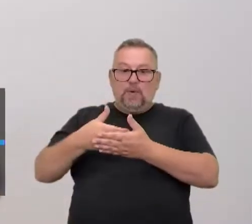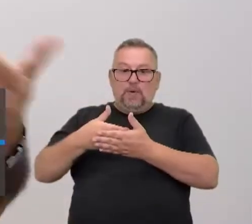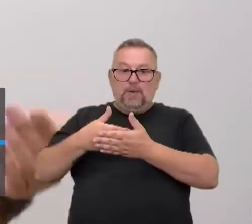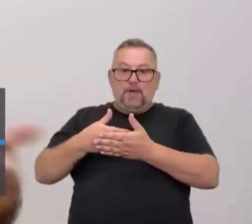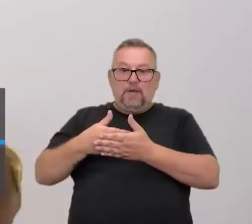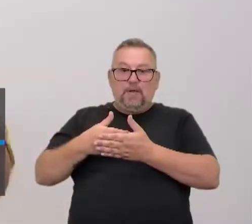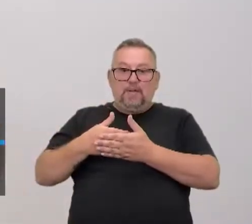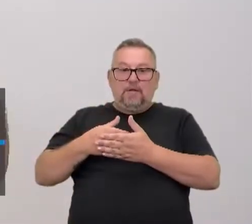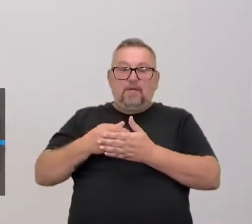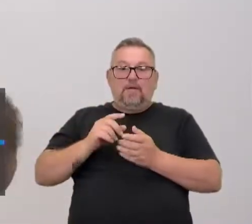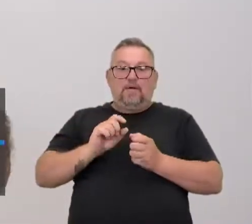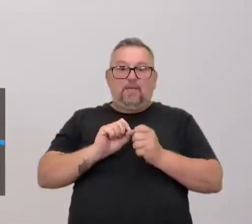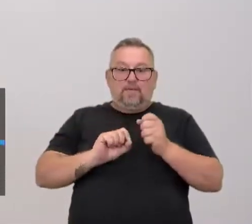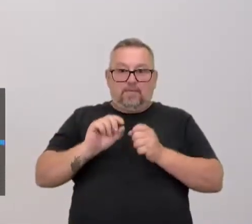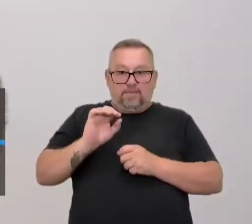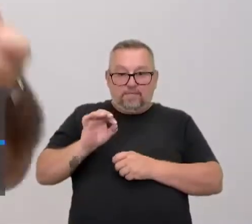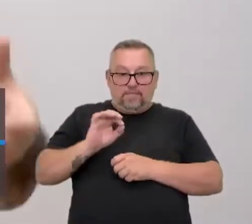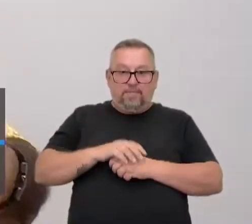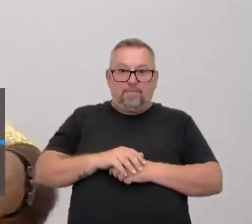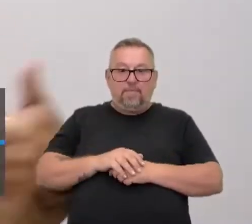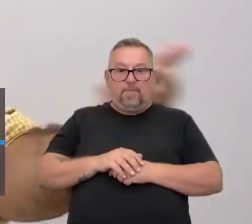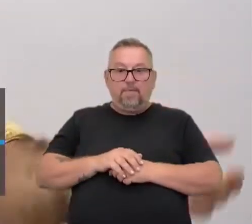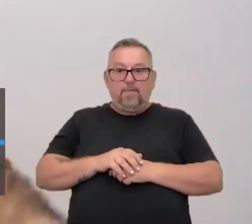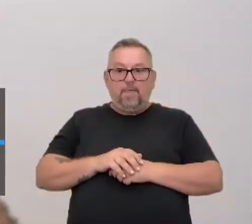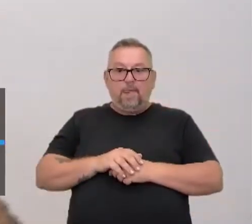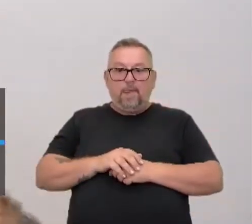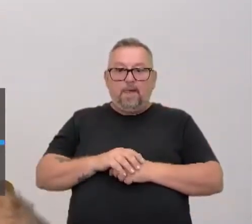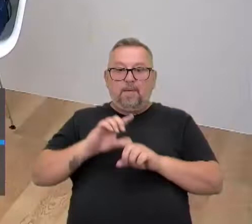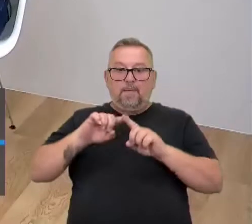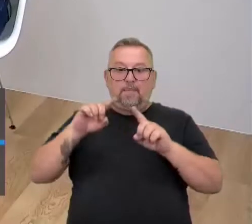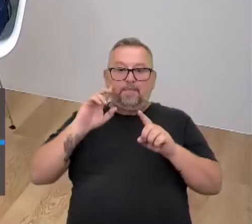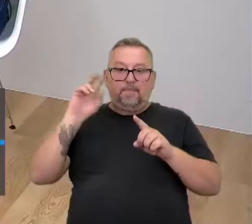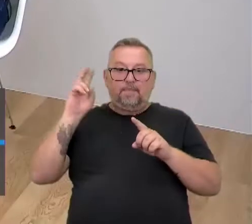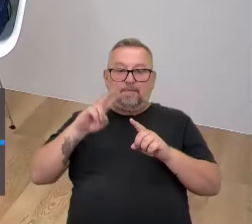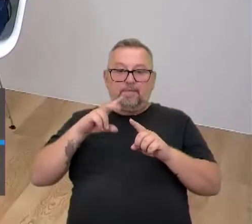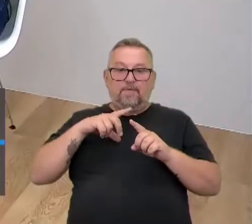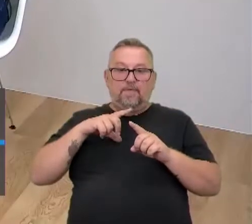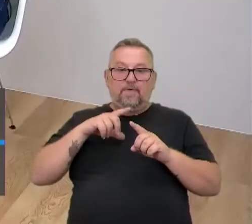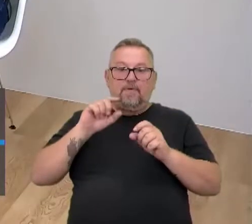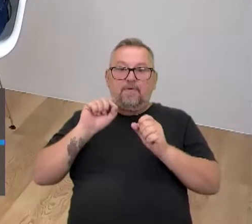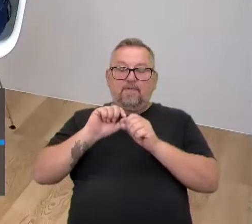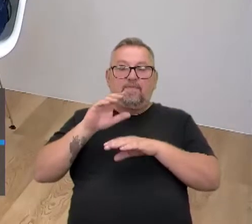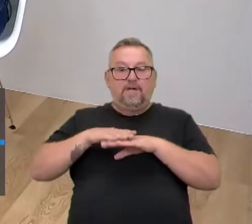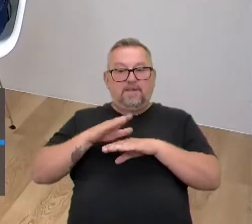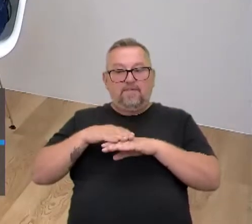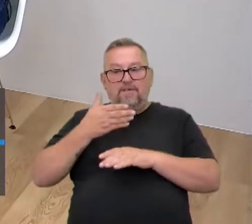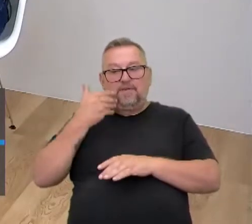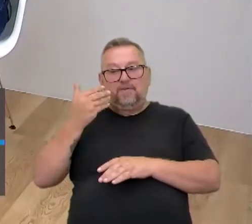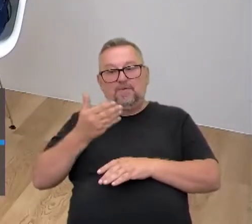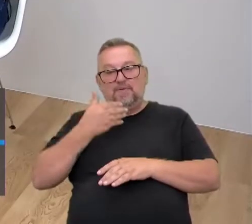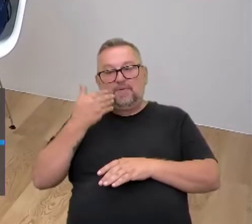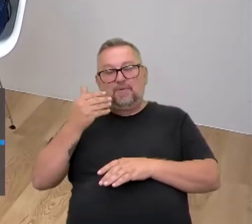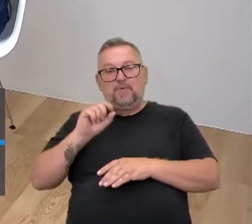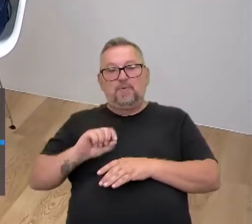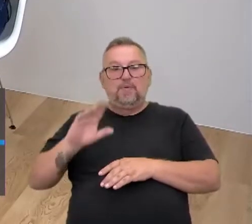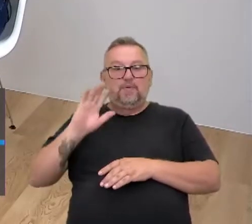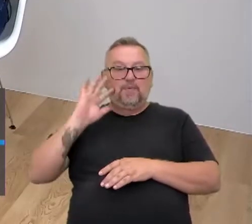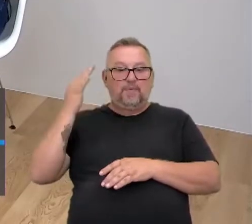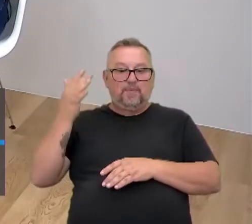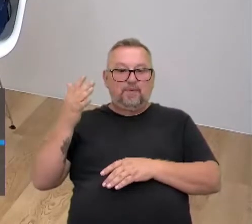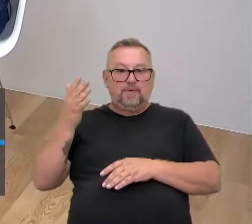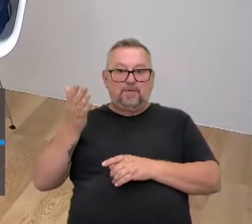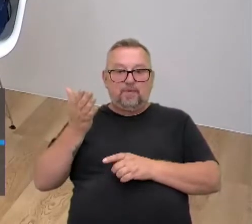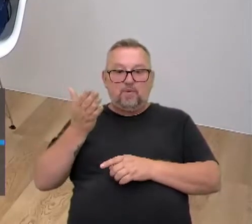ficou relativamente, é claro que a gente está tratando aqui de um padrão, ela ficou barata e fácil. E aí o que acontece? A gente